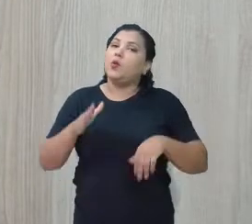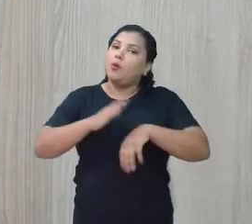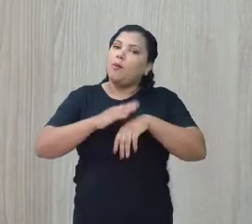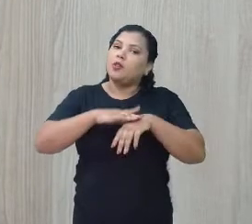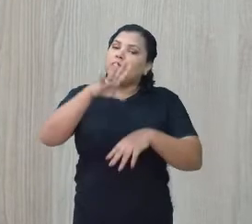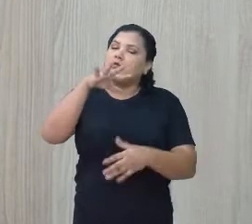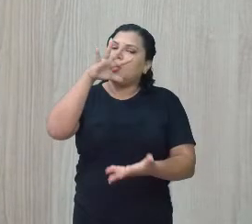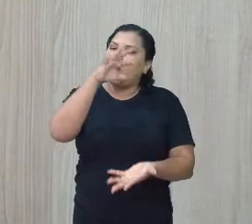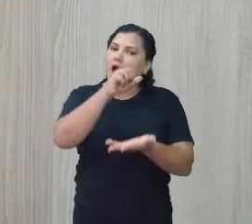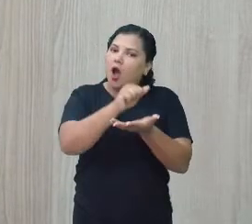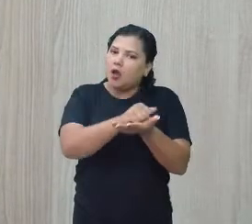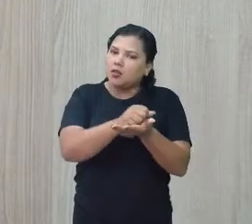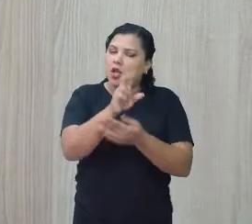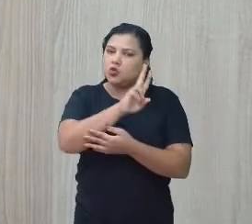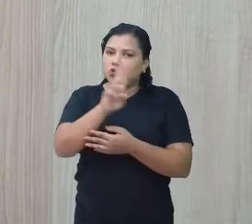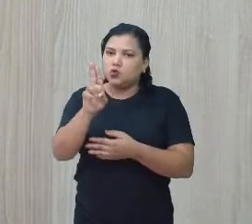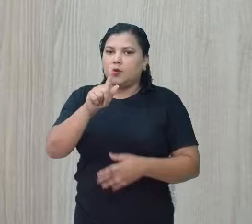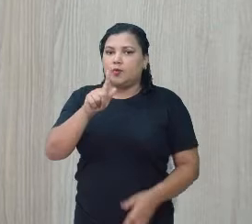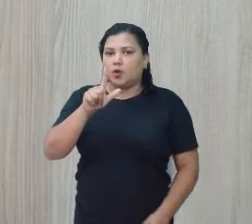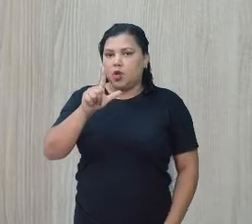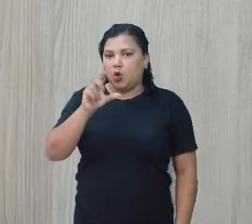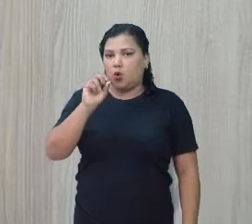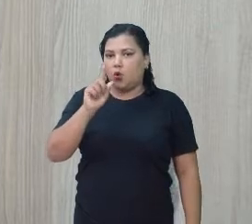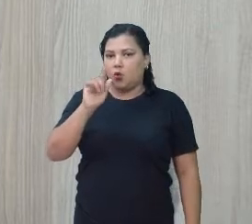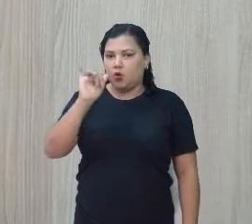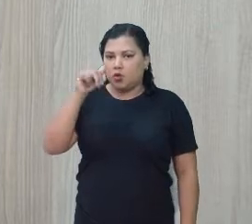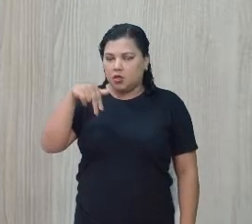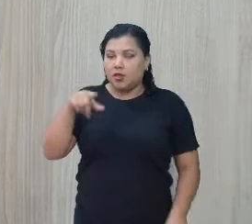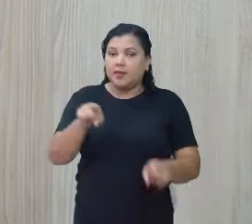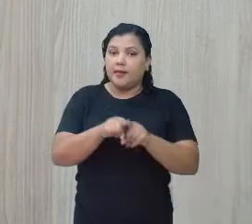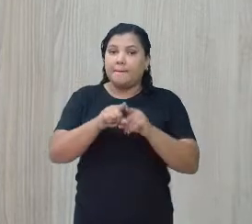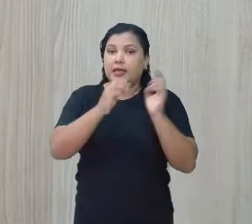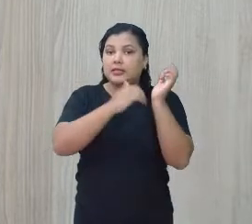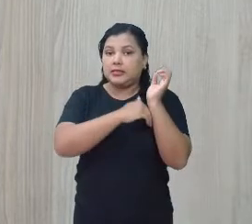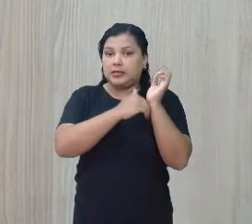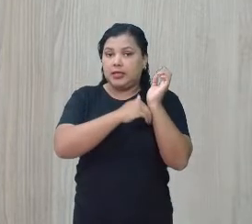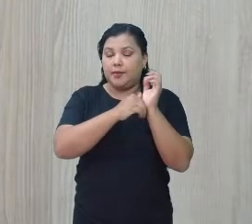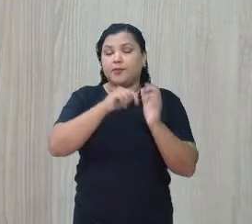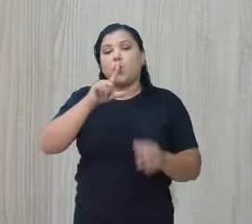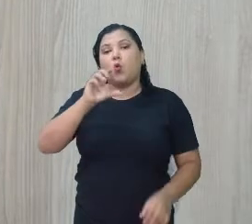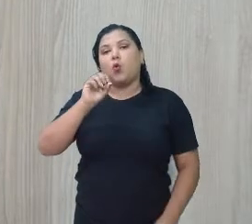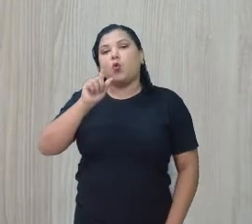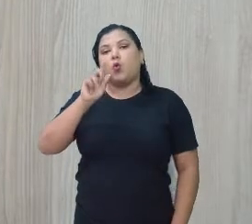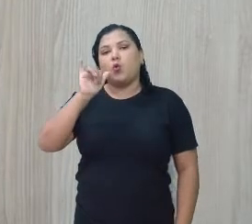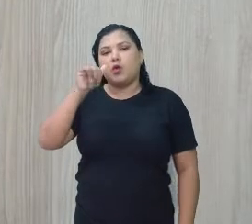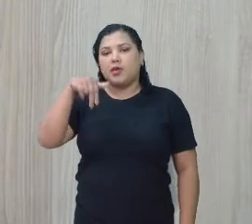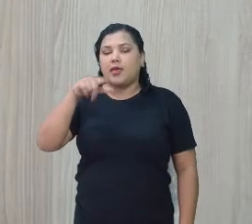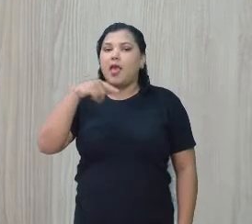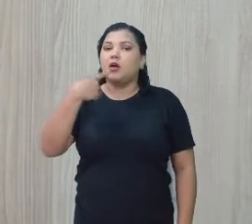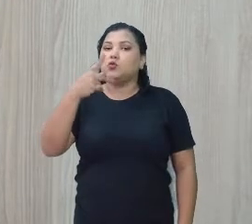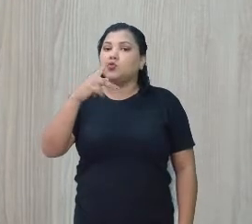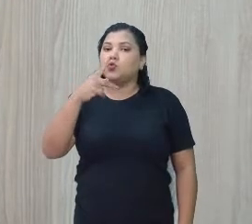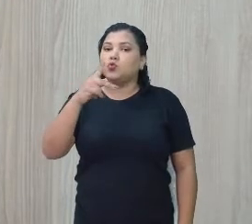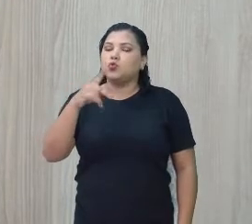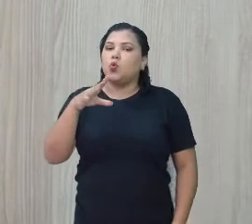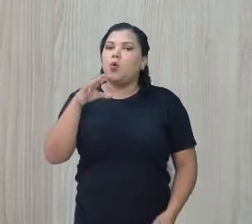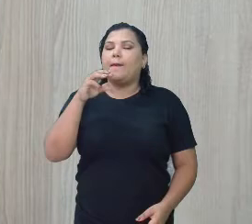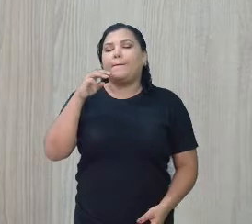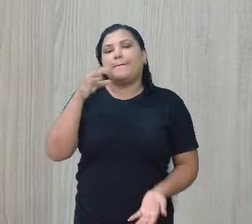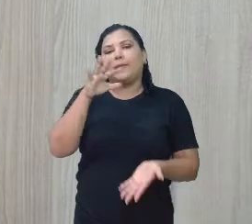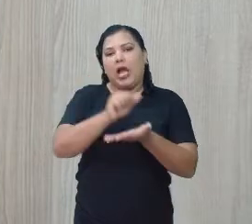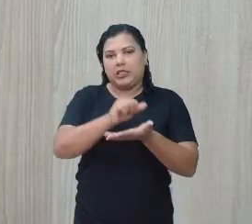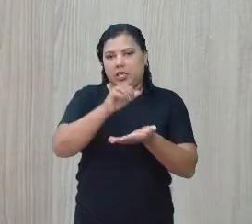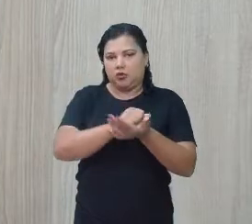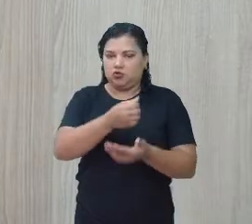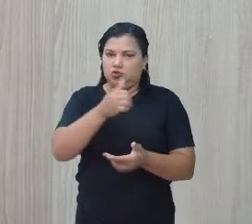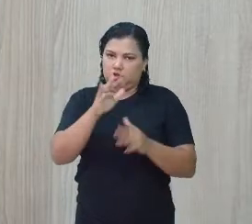fizer o download, ele vai pedir o seu login e a sua senha. O login é a sua matrícula e a senha são os 8 dígitos do dia